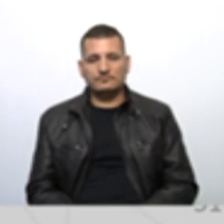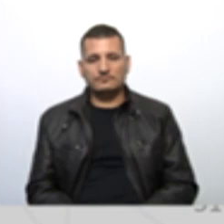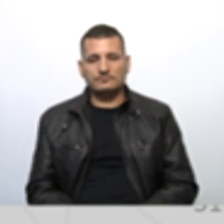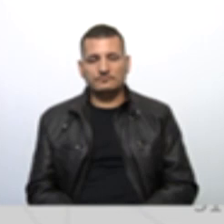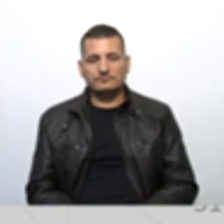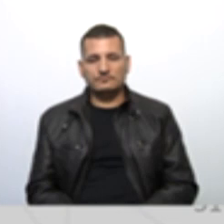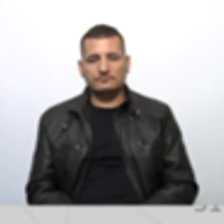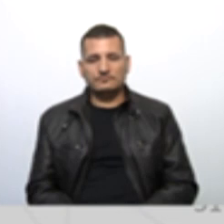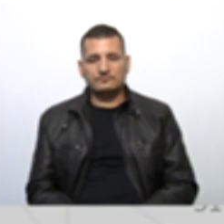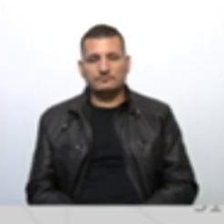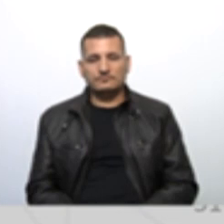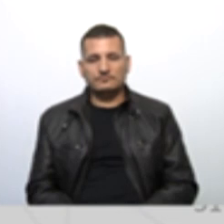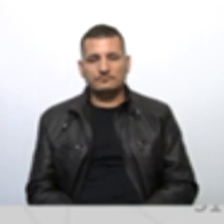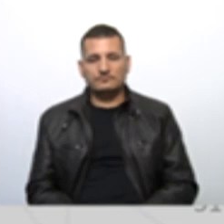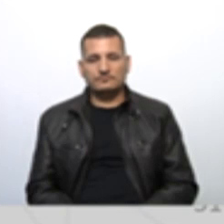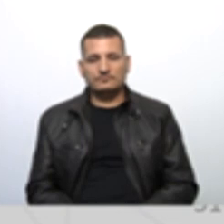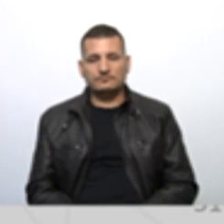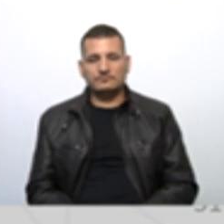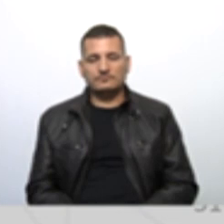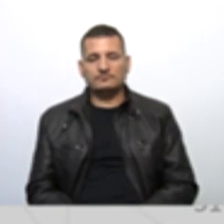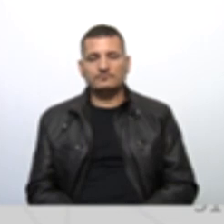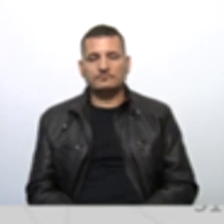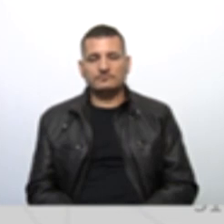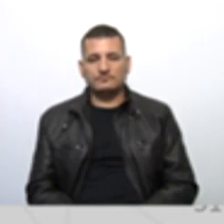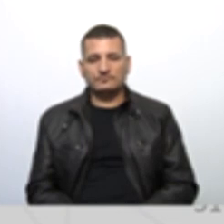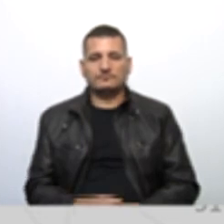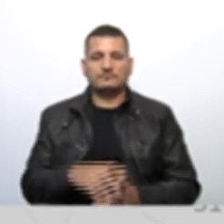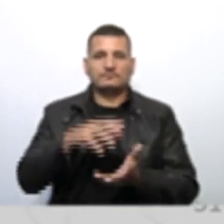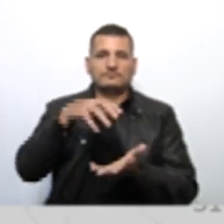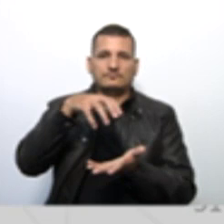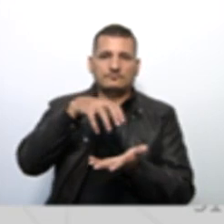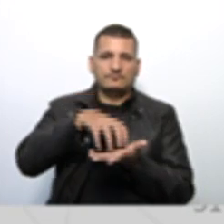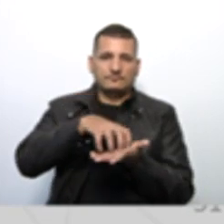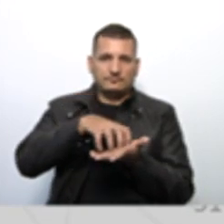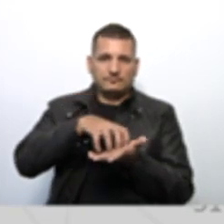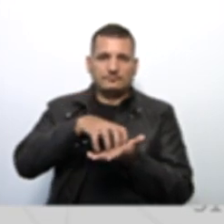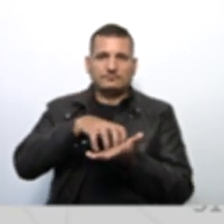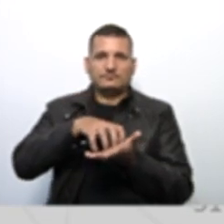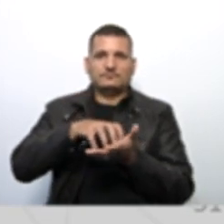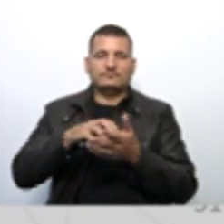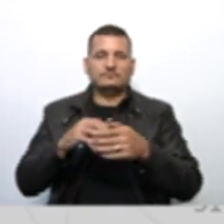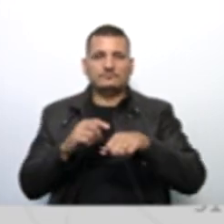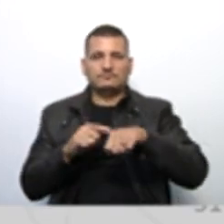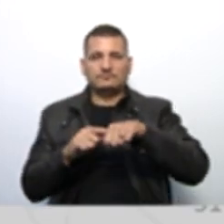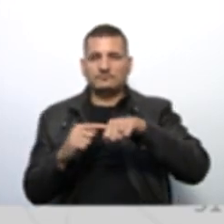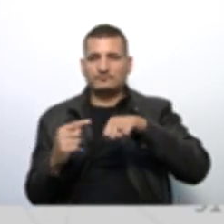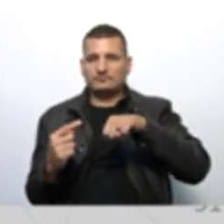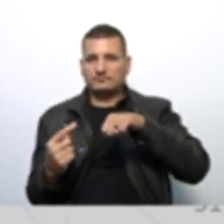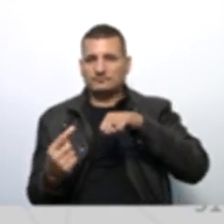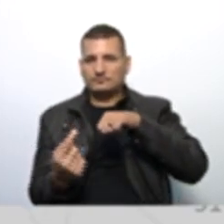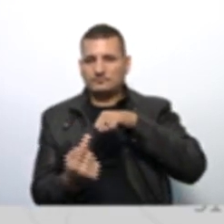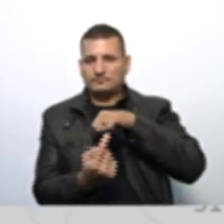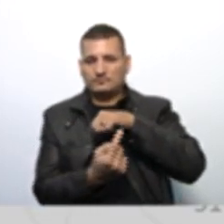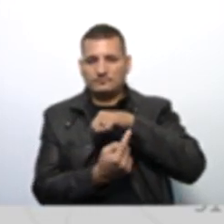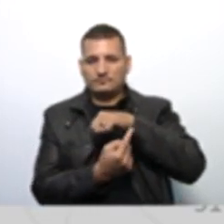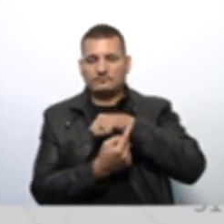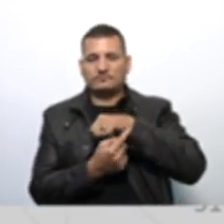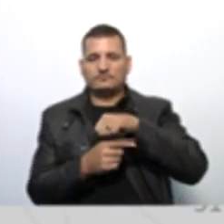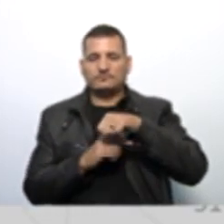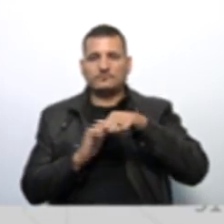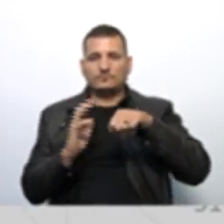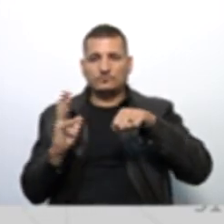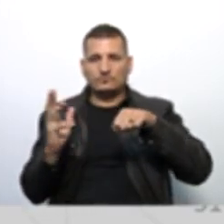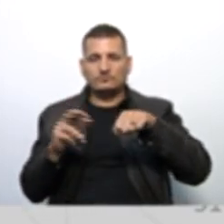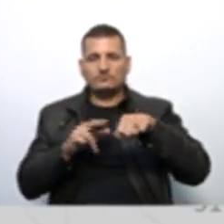essa bolinha é o que? É o nosso ponto central, não é isso? E todas as estações, as